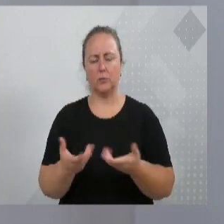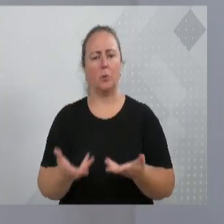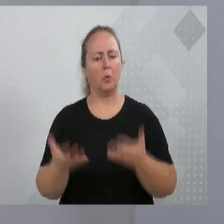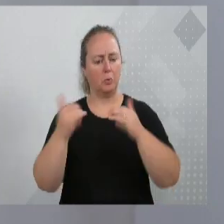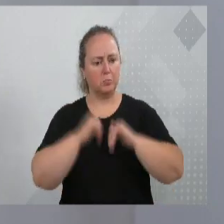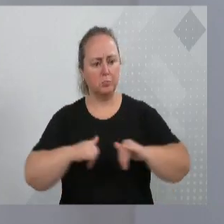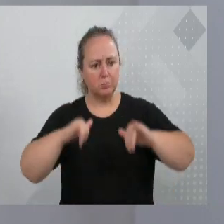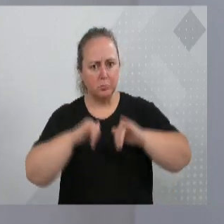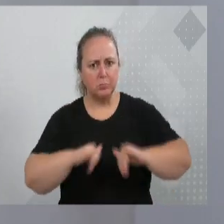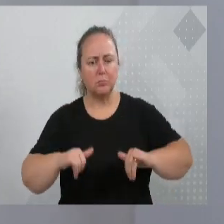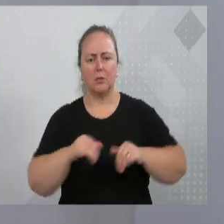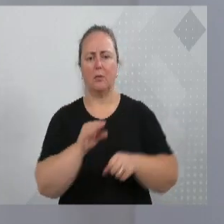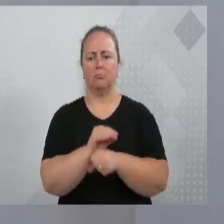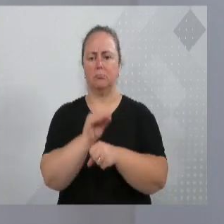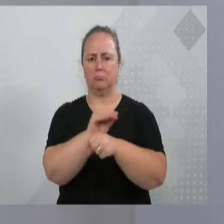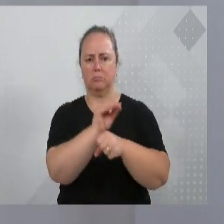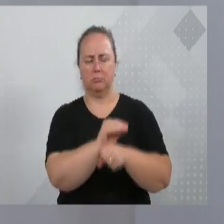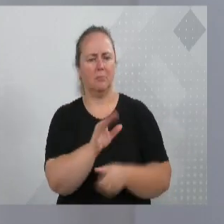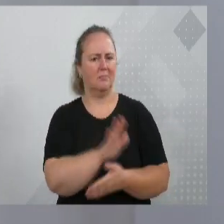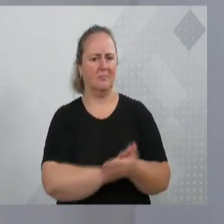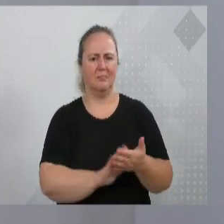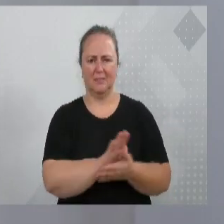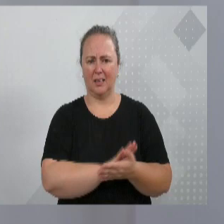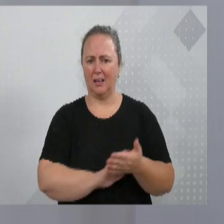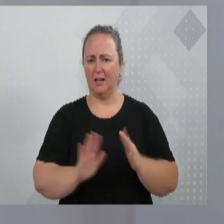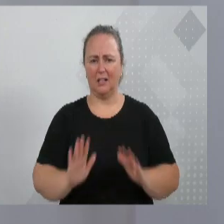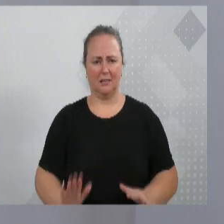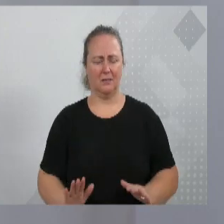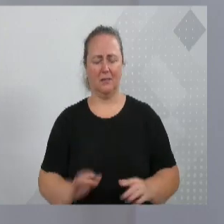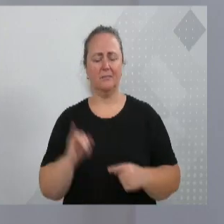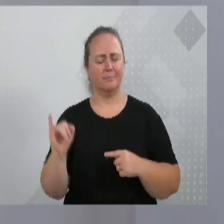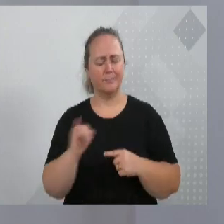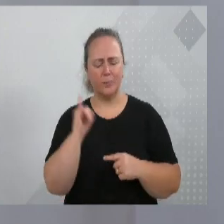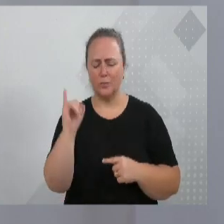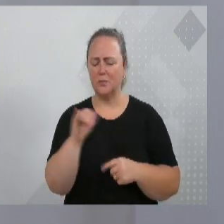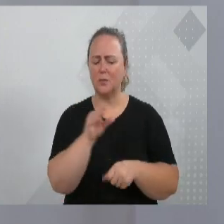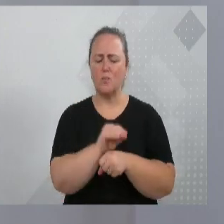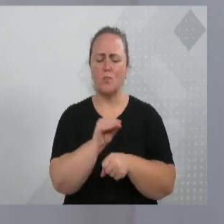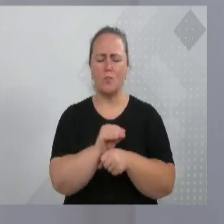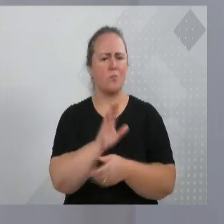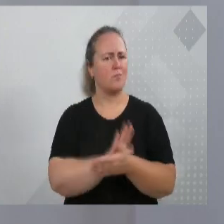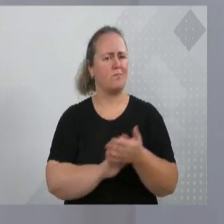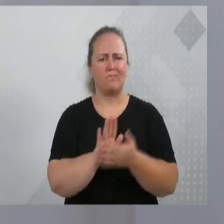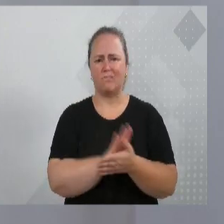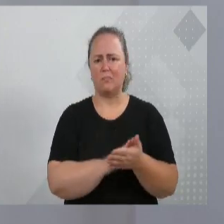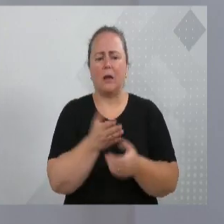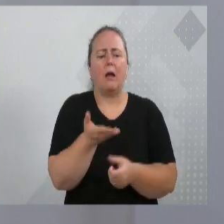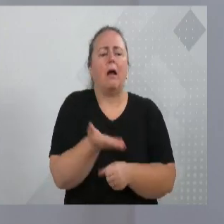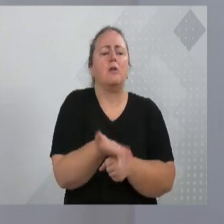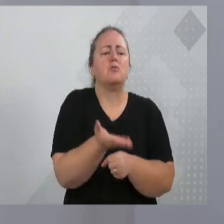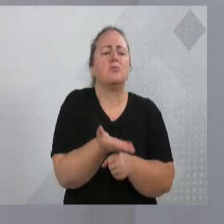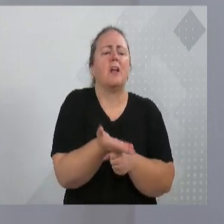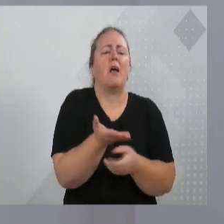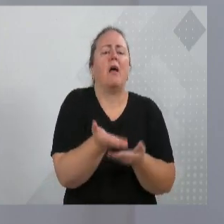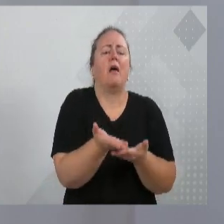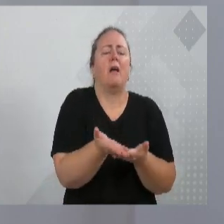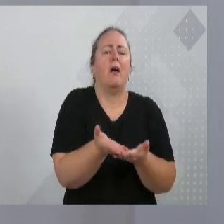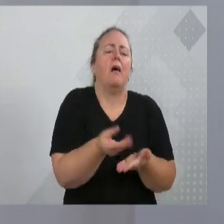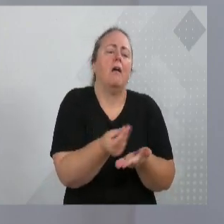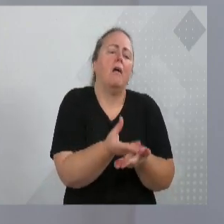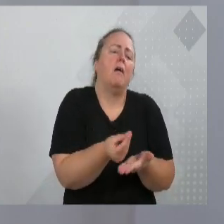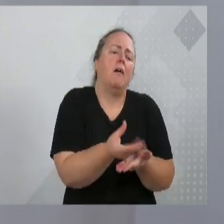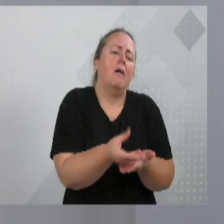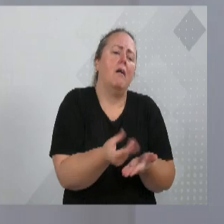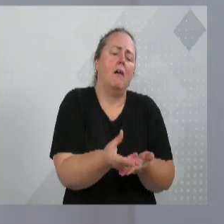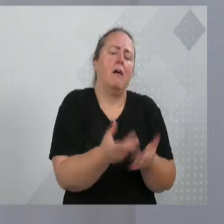né de não ter as esmolas existe uma importância muito grande da gente conscientizar Vereador Maurício a população acerca disso E